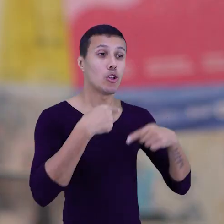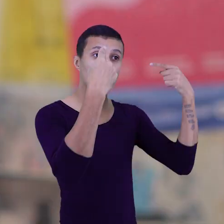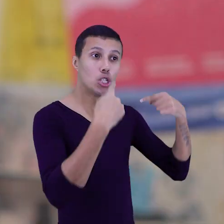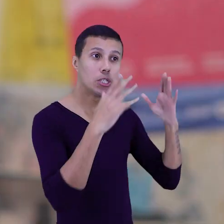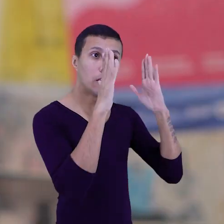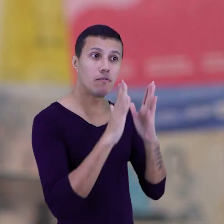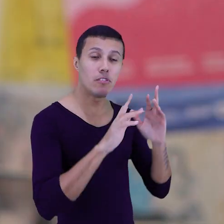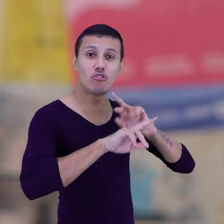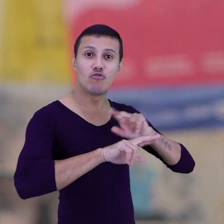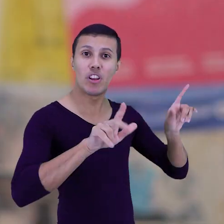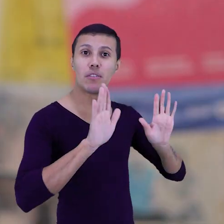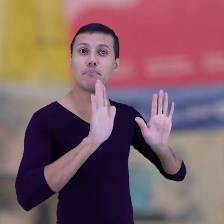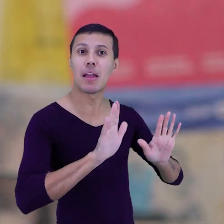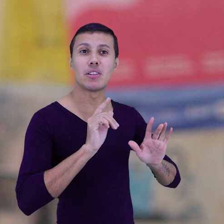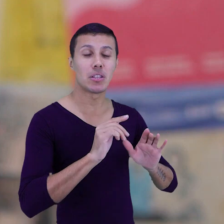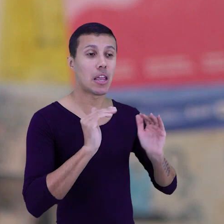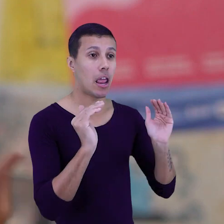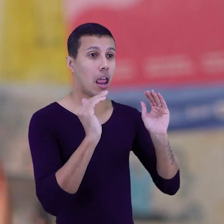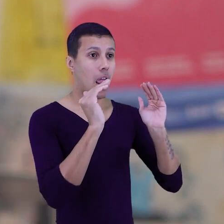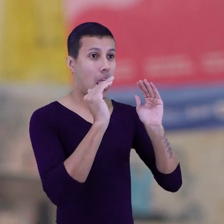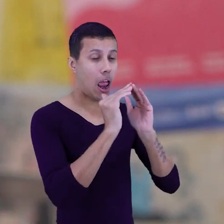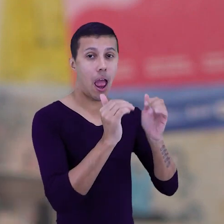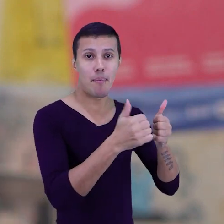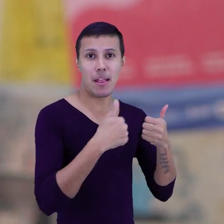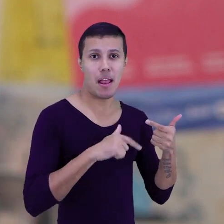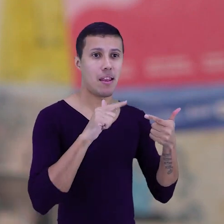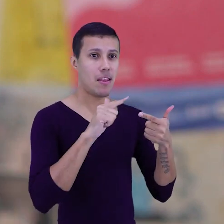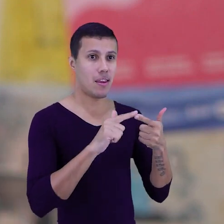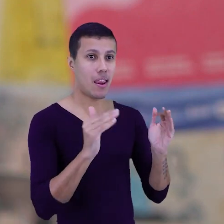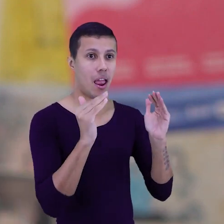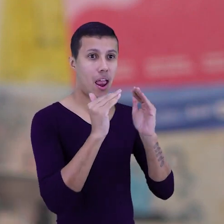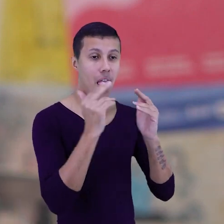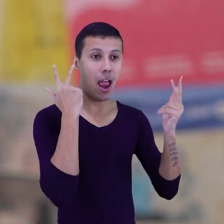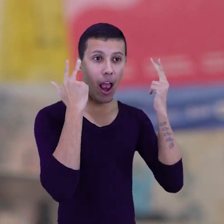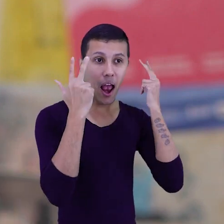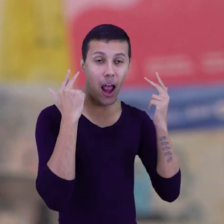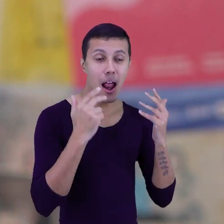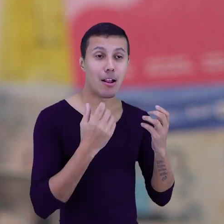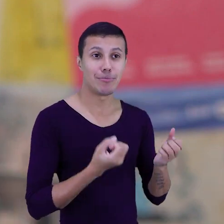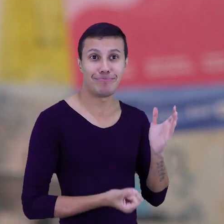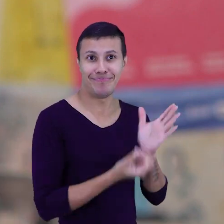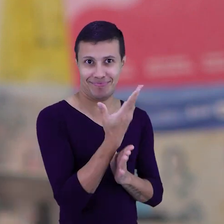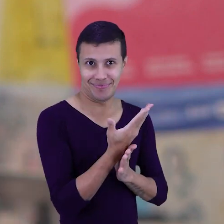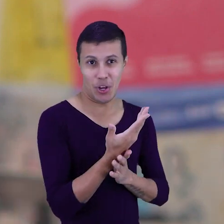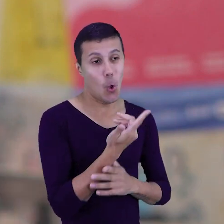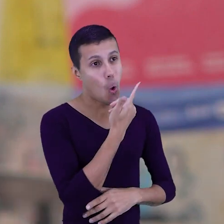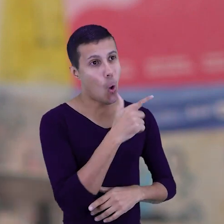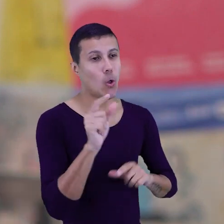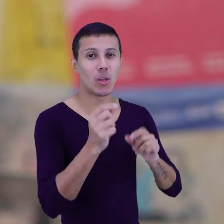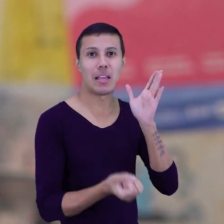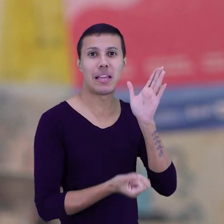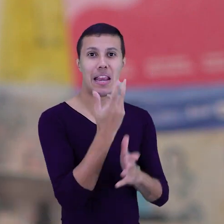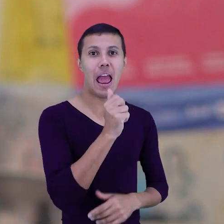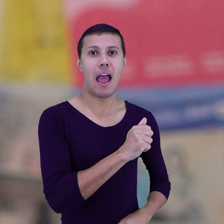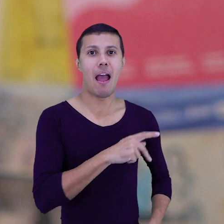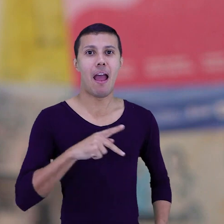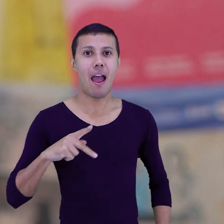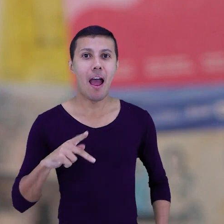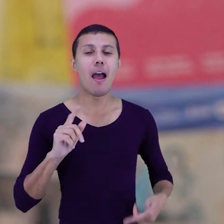são diferentes, né? Uma coisa é você abrir uma padaria, você abrir um salão de beleza. Outra coisa é você abrir